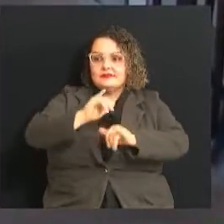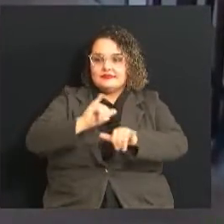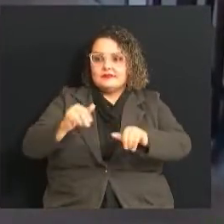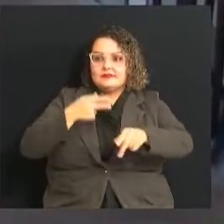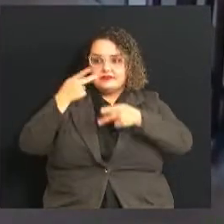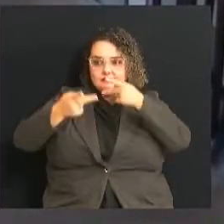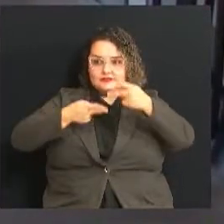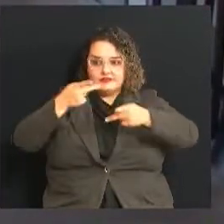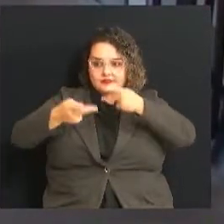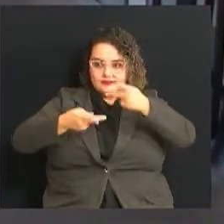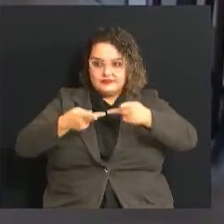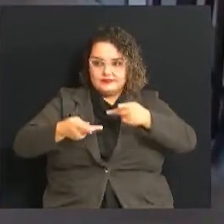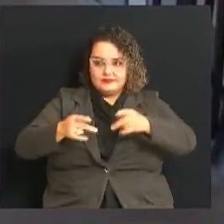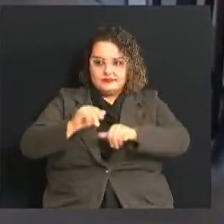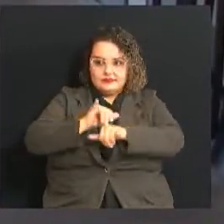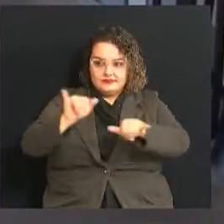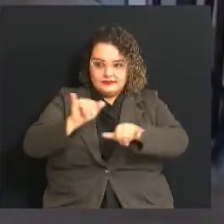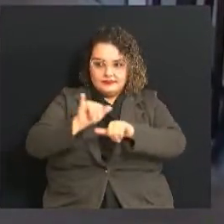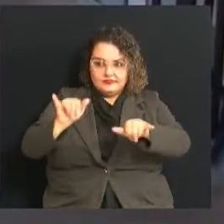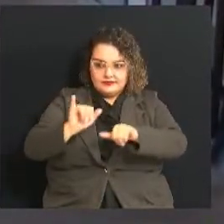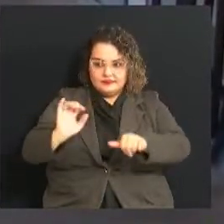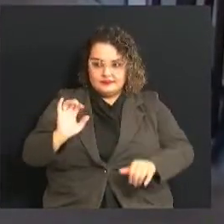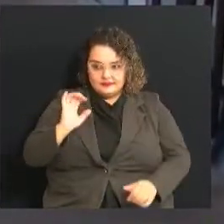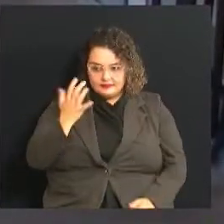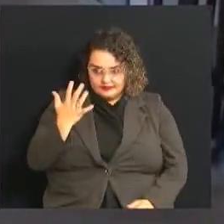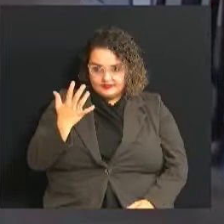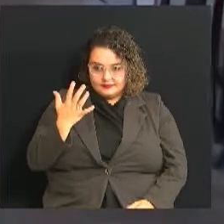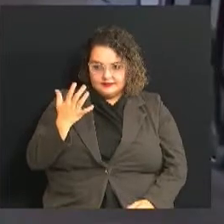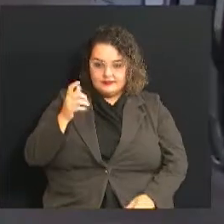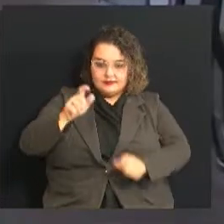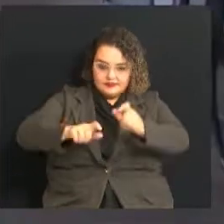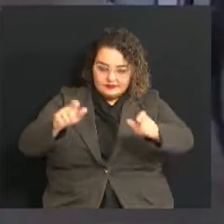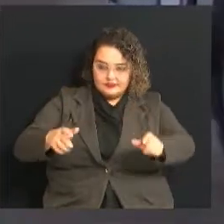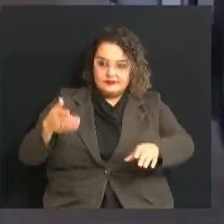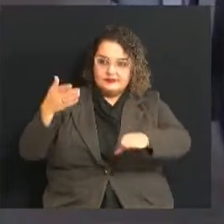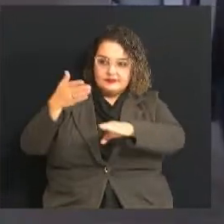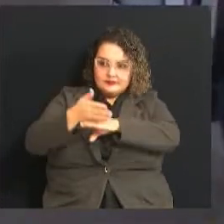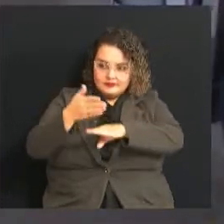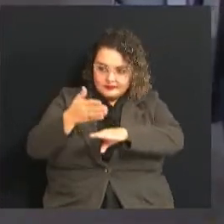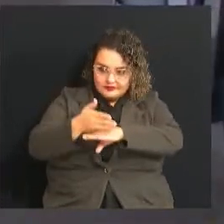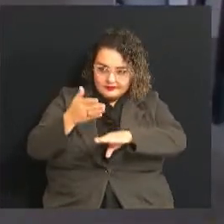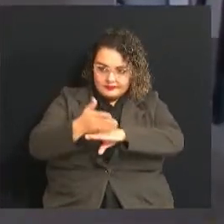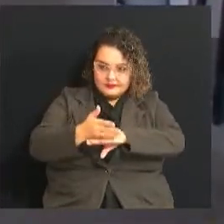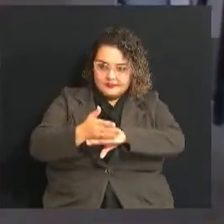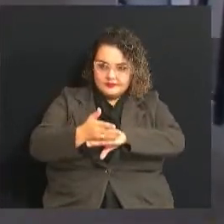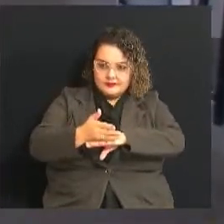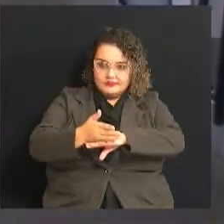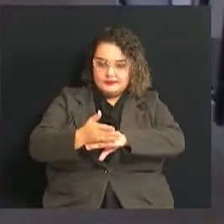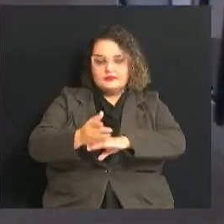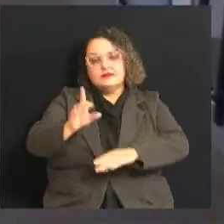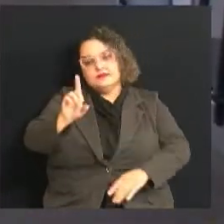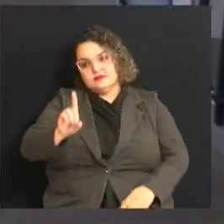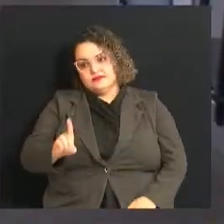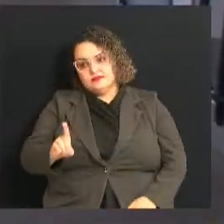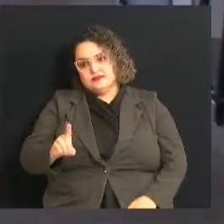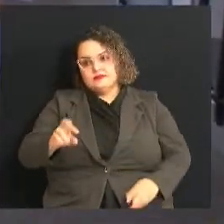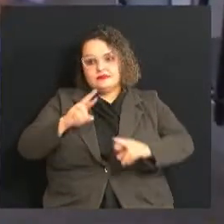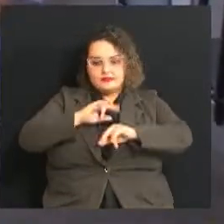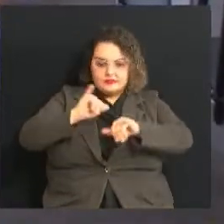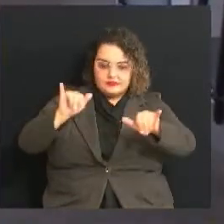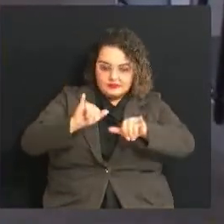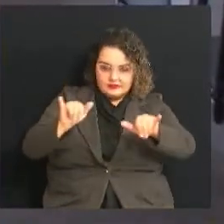respeito desta campanha que tem sido realizada por vocês que estão participando, não é? Você que é diretor do RECAP, conta para a gente, por